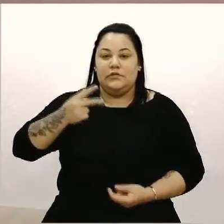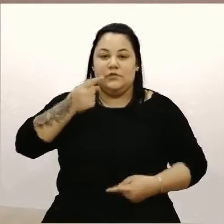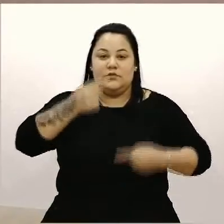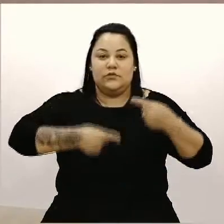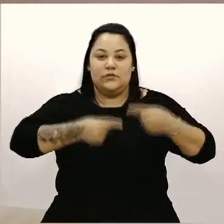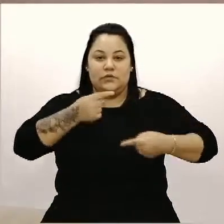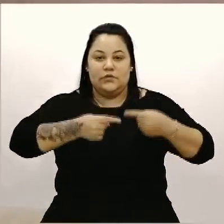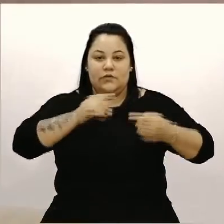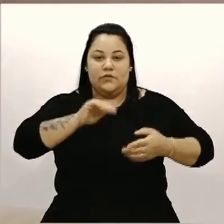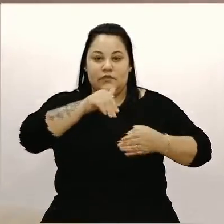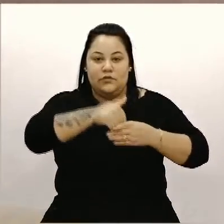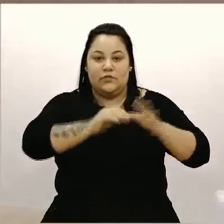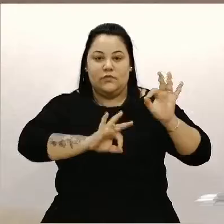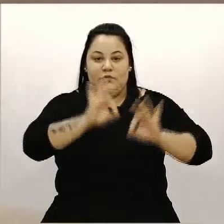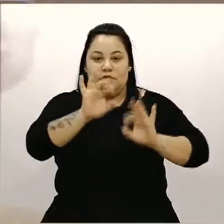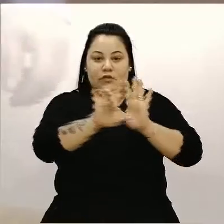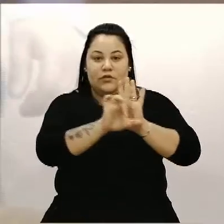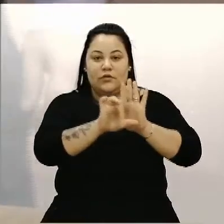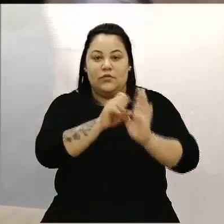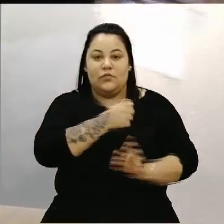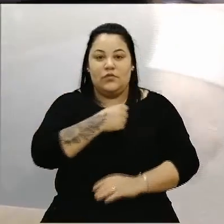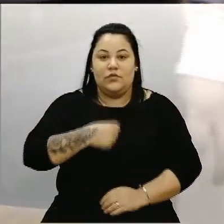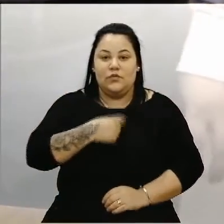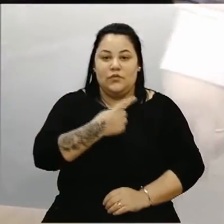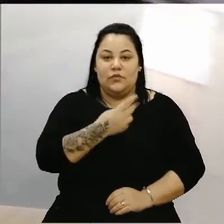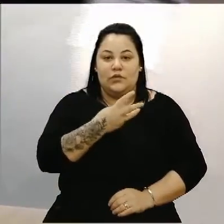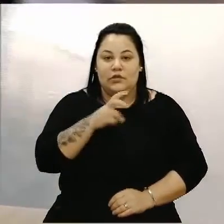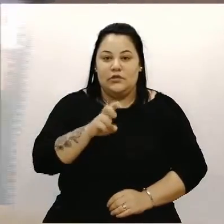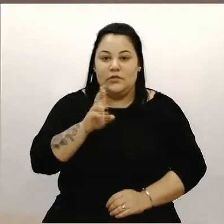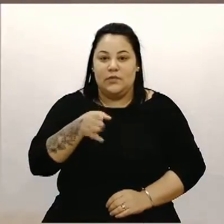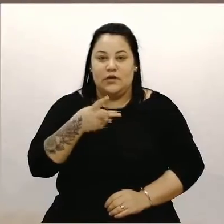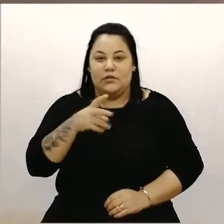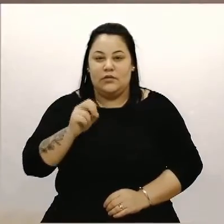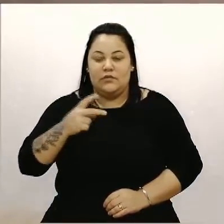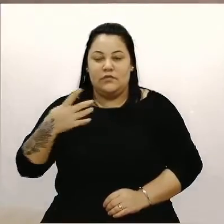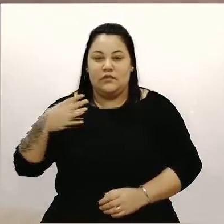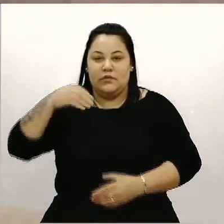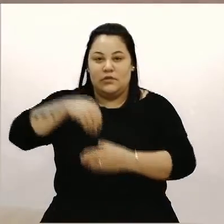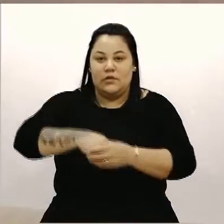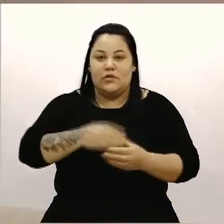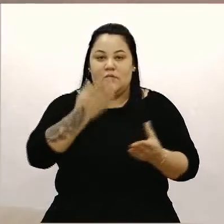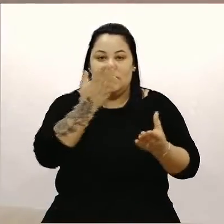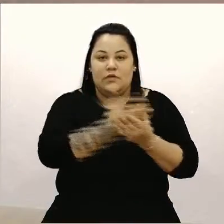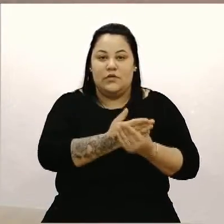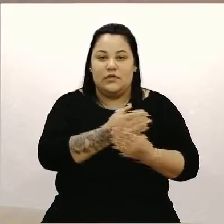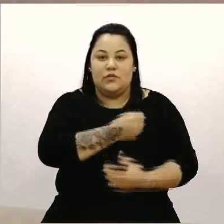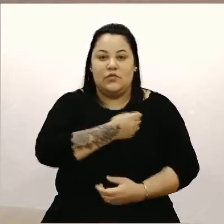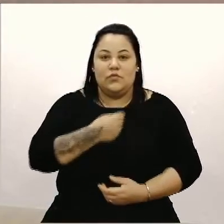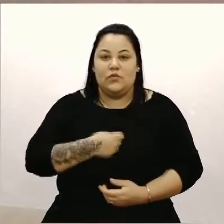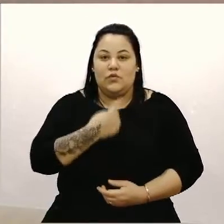votação, projeto de lei número 135/2024, contido no processo número